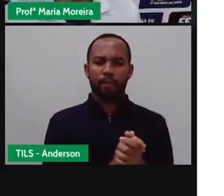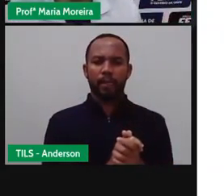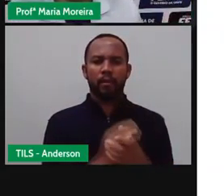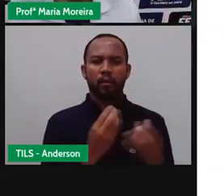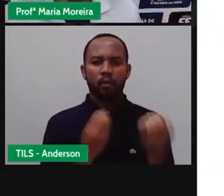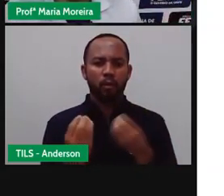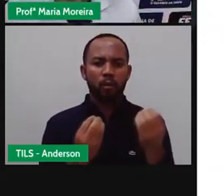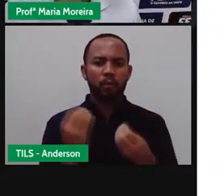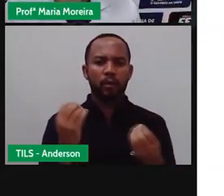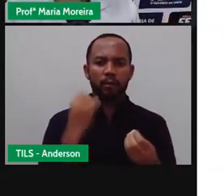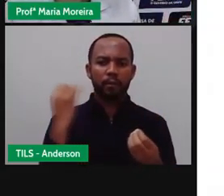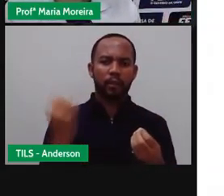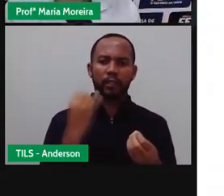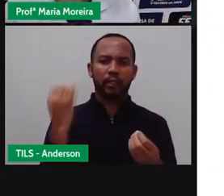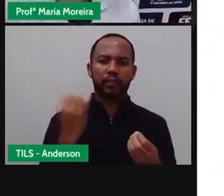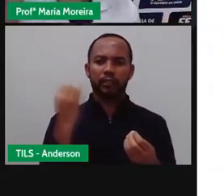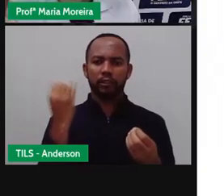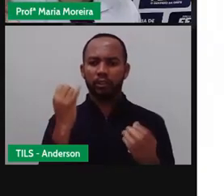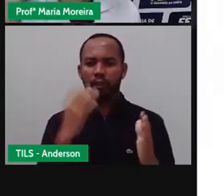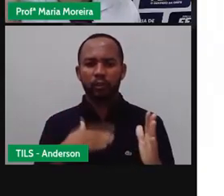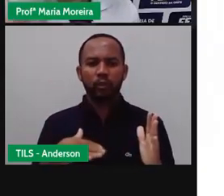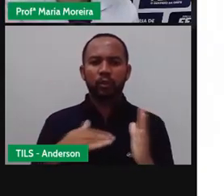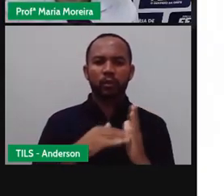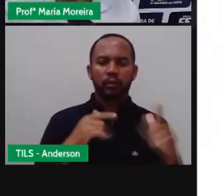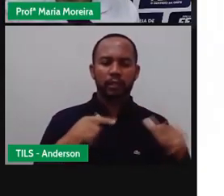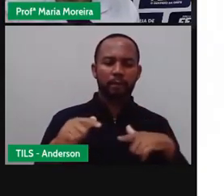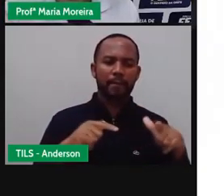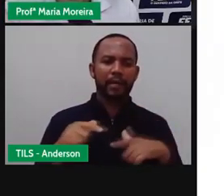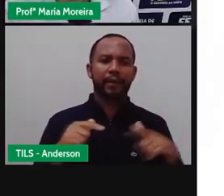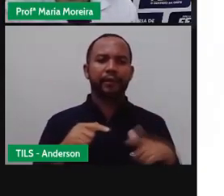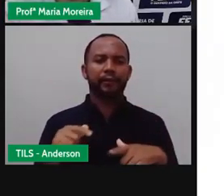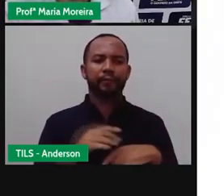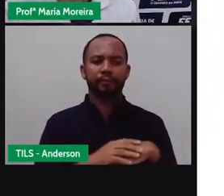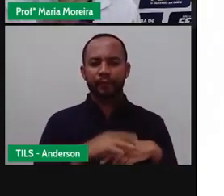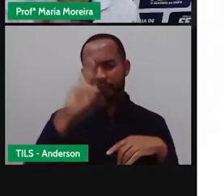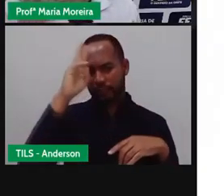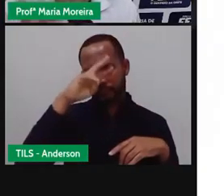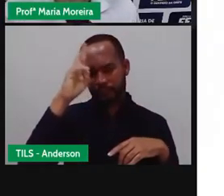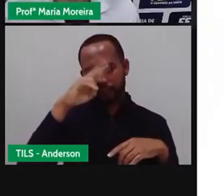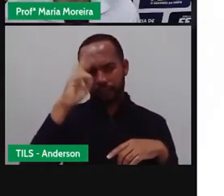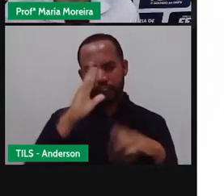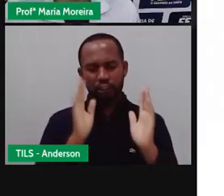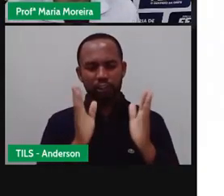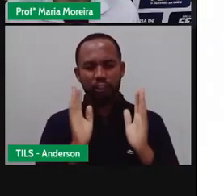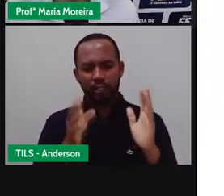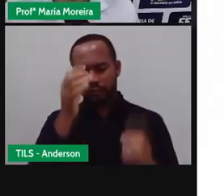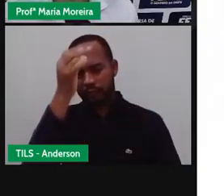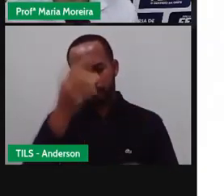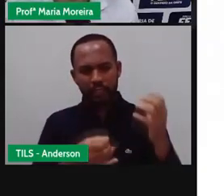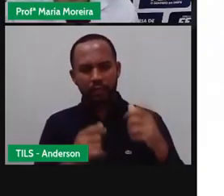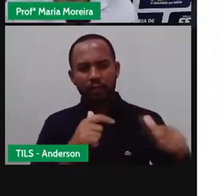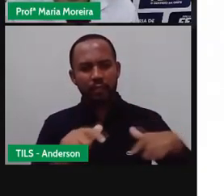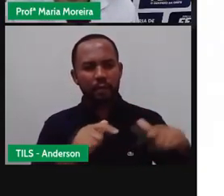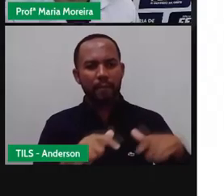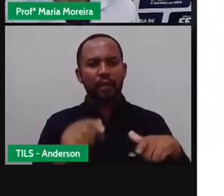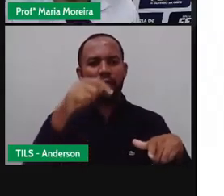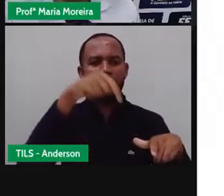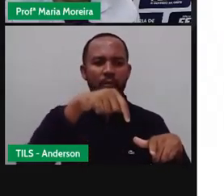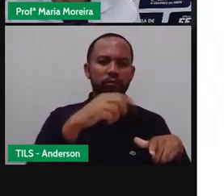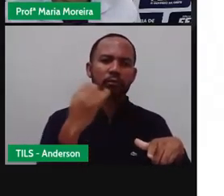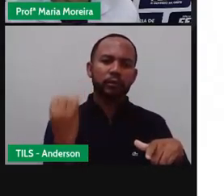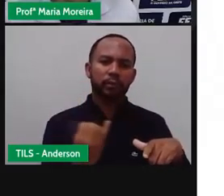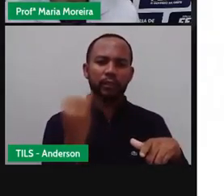absurdamente importante. Todas as profissões, lembra quando a gente estudou profissões lá atrás? Pois é, dentro do formigueiro não é diferente. Pois a